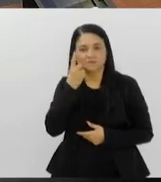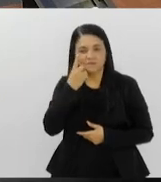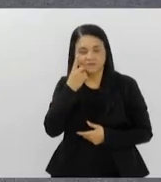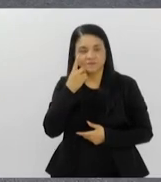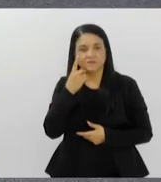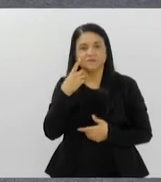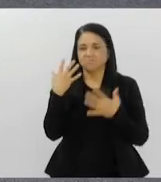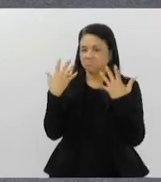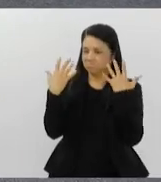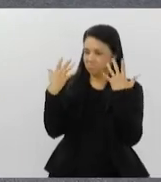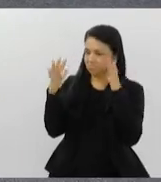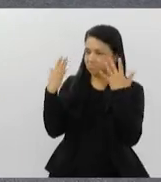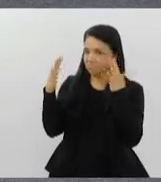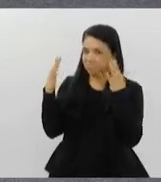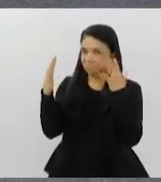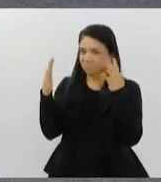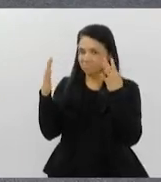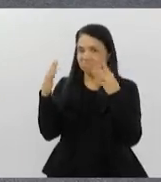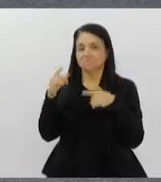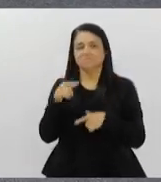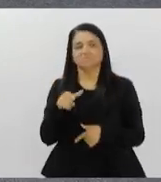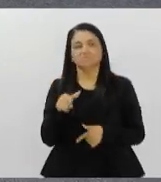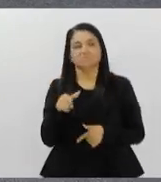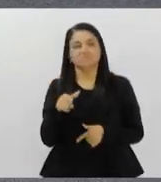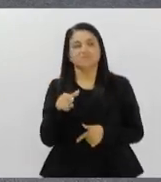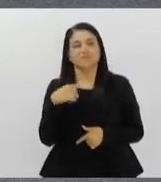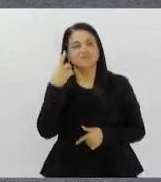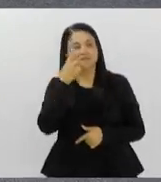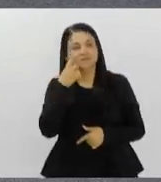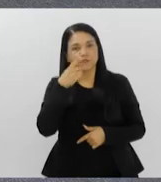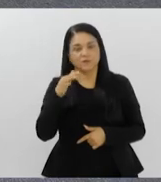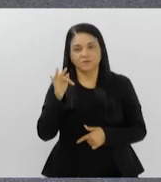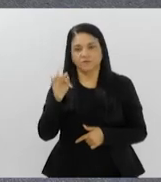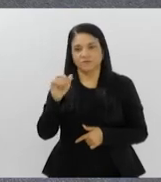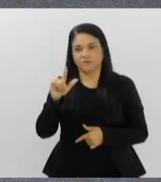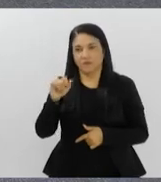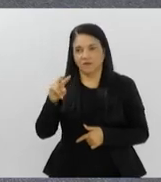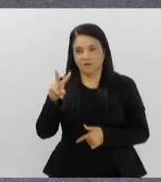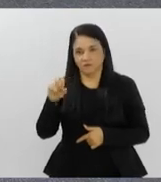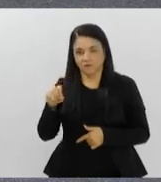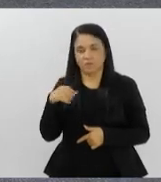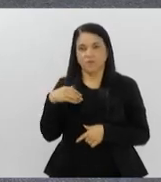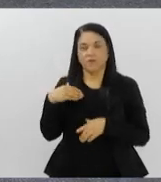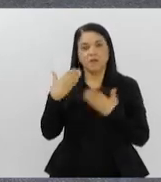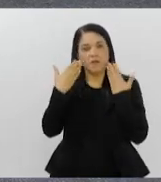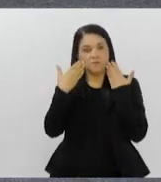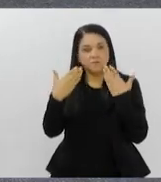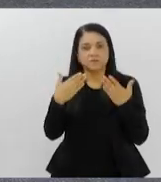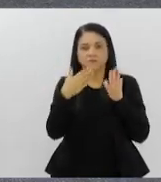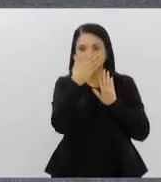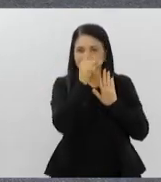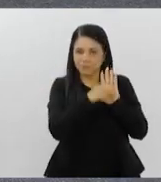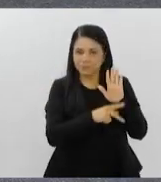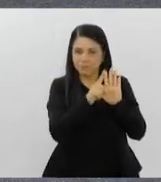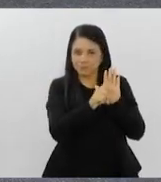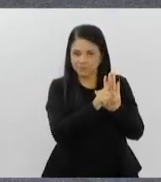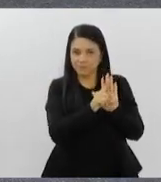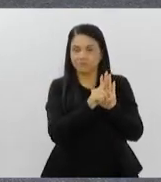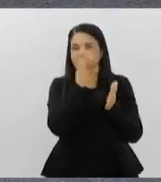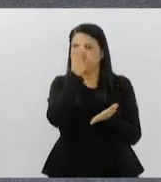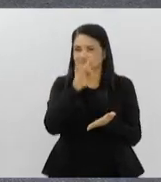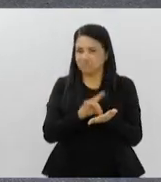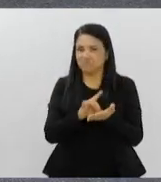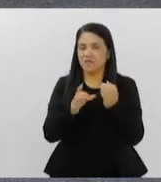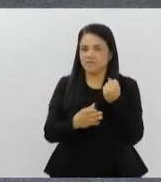para parabenizar Vossa Excelência o deputado Flávio Serafini pela apresentação desse projeto. Realmente,